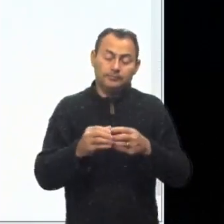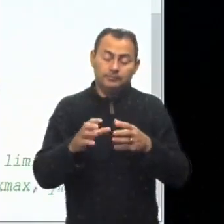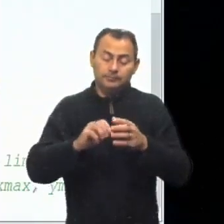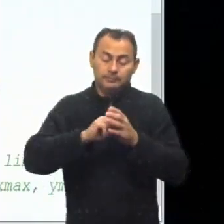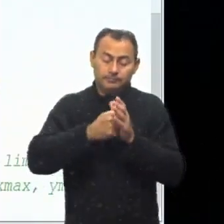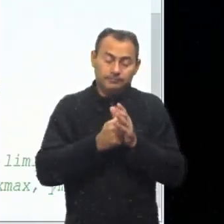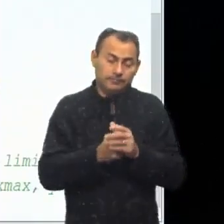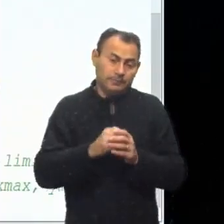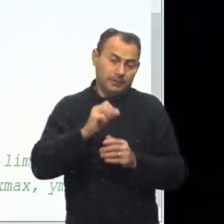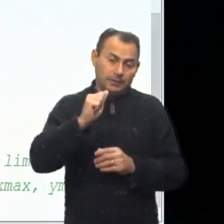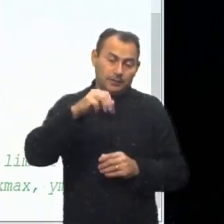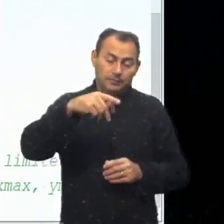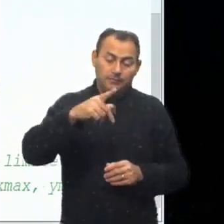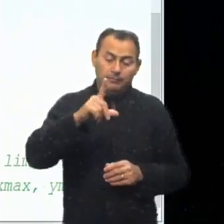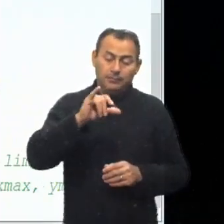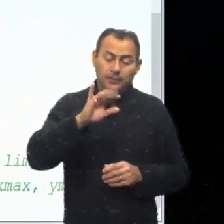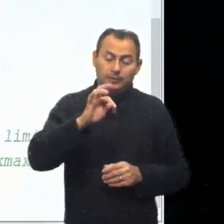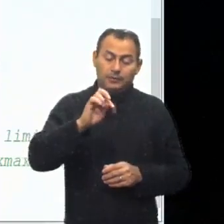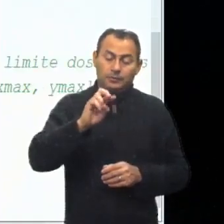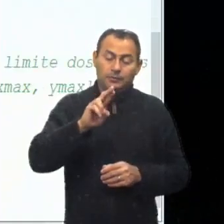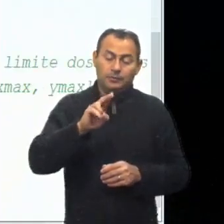amplitude.